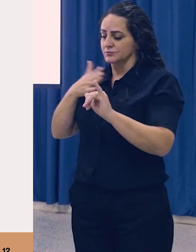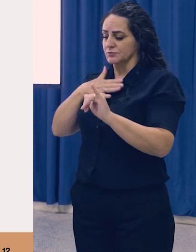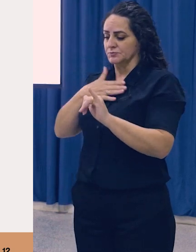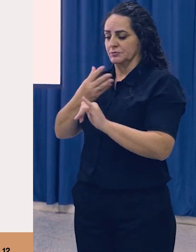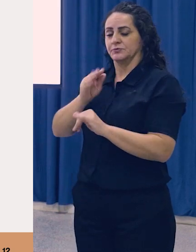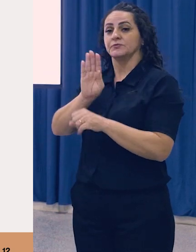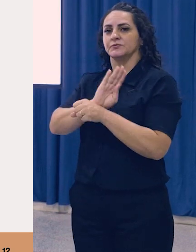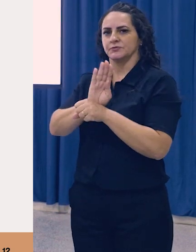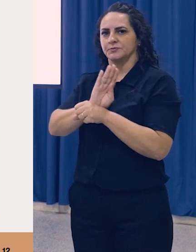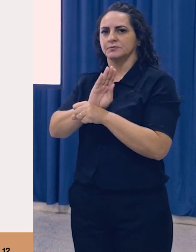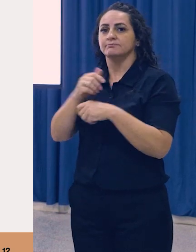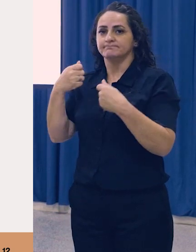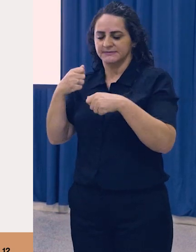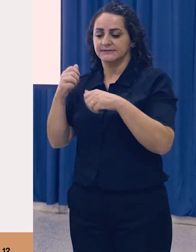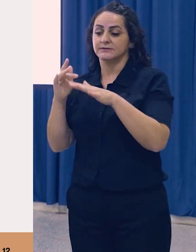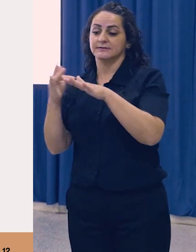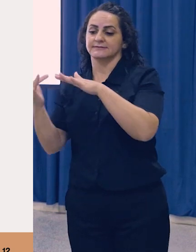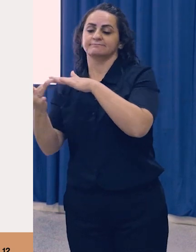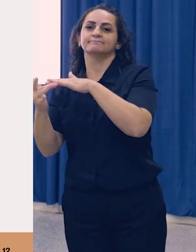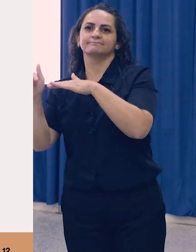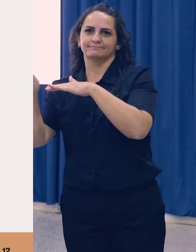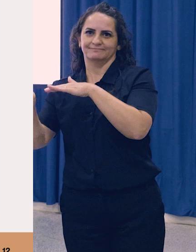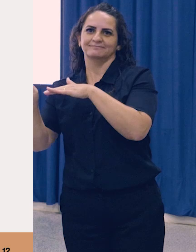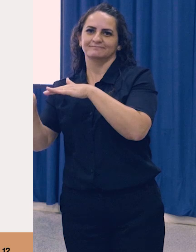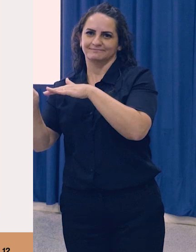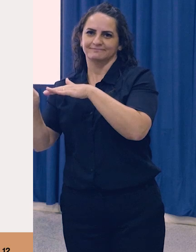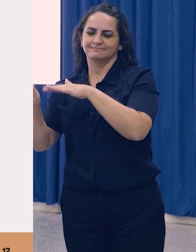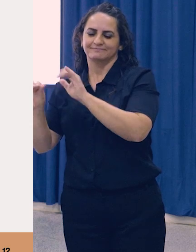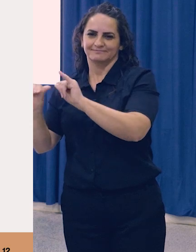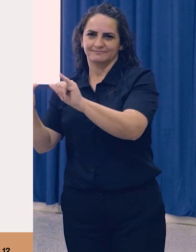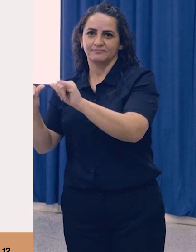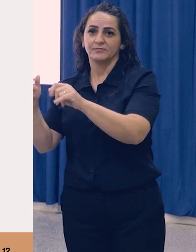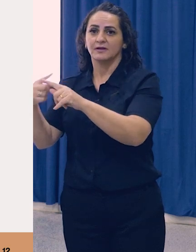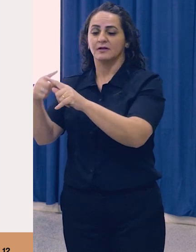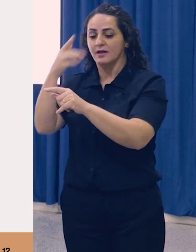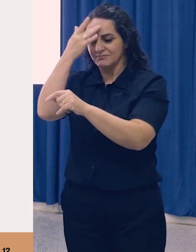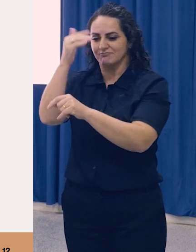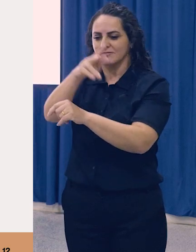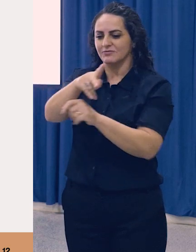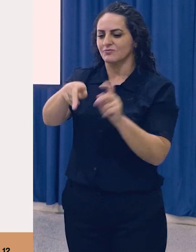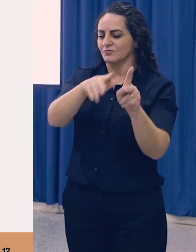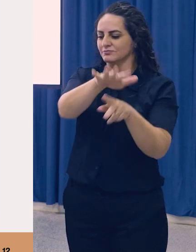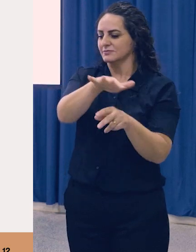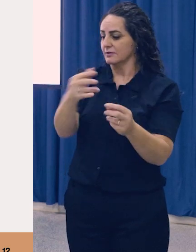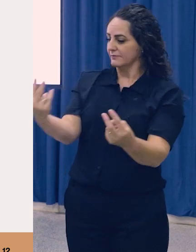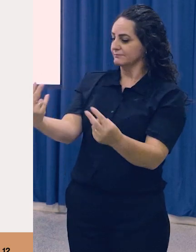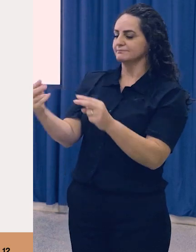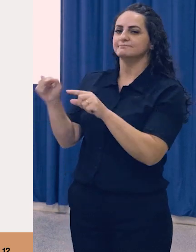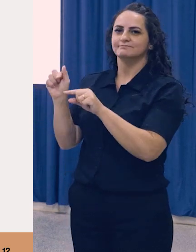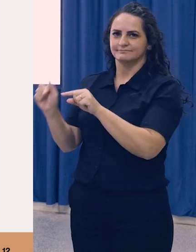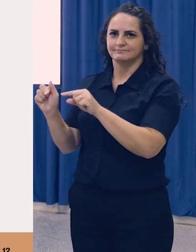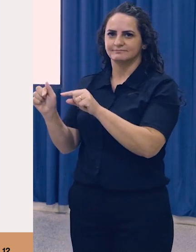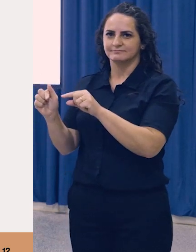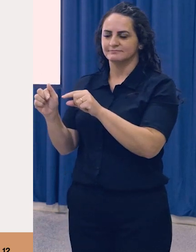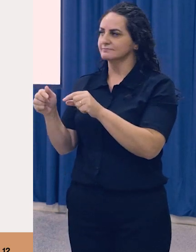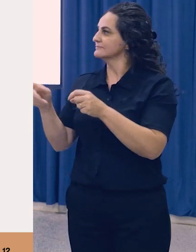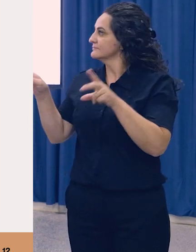filme, eu tenho que estar nas redes sociais que o meu público-alvo está acompanhando. Para Ventos Cortantes, a